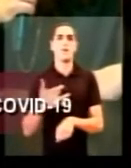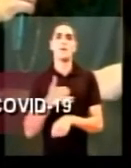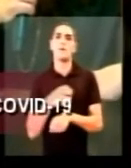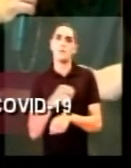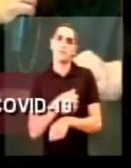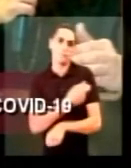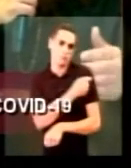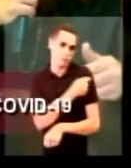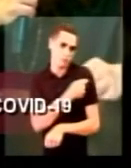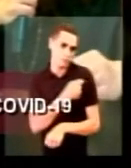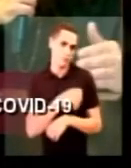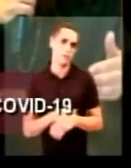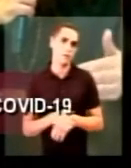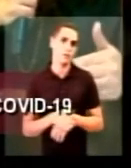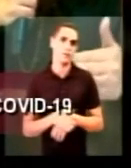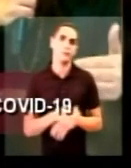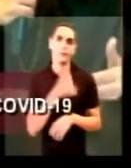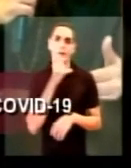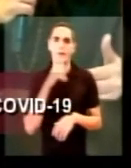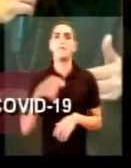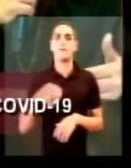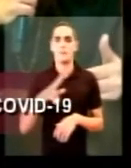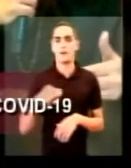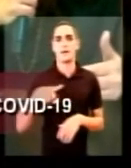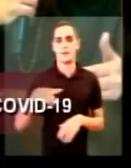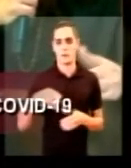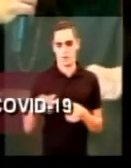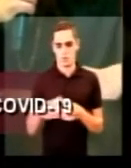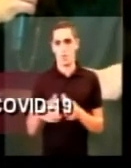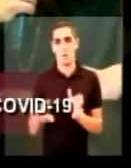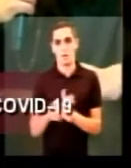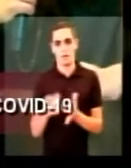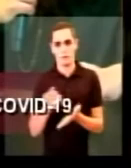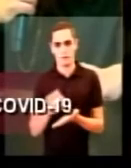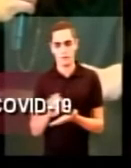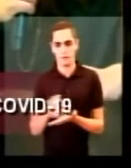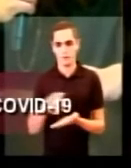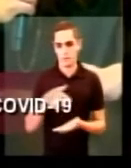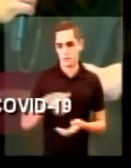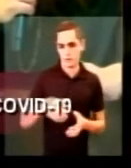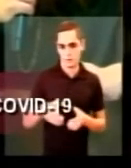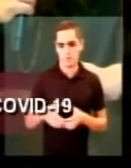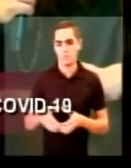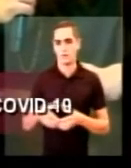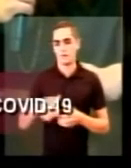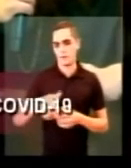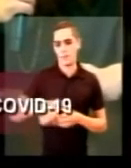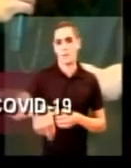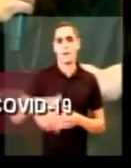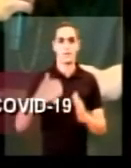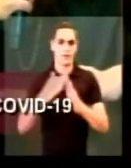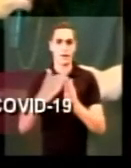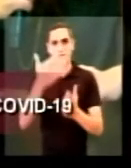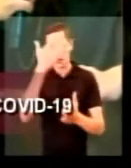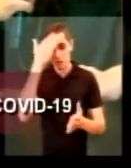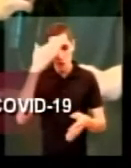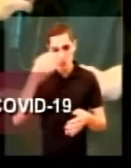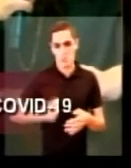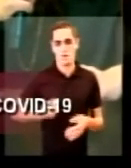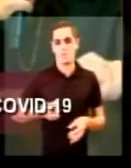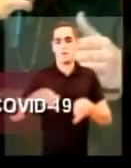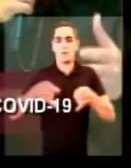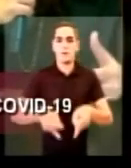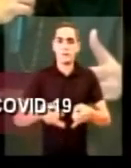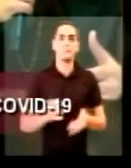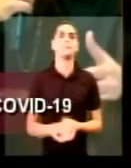finalizando um formulário que vai ser disponibilizado o link de acesso no site da Secretaria de Saúde para as pessoas